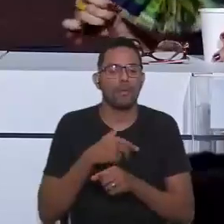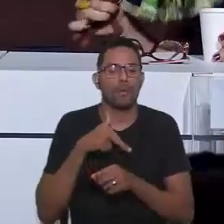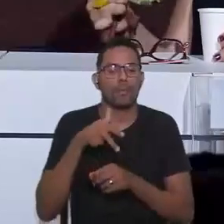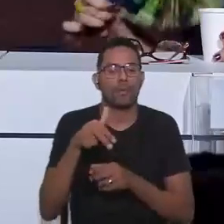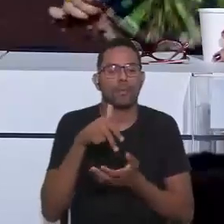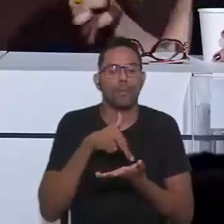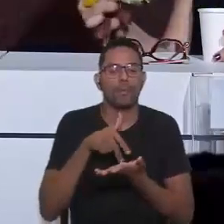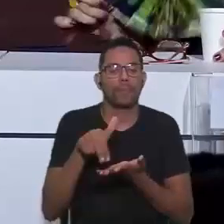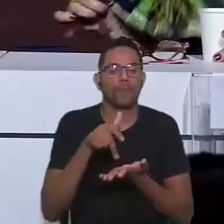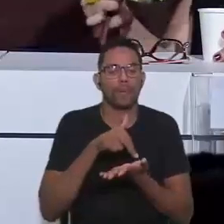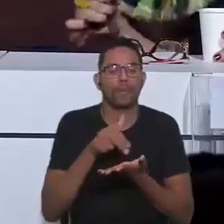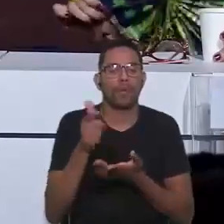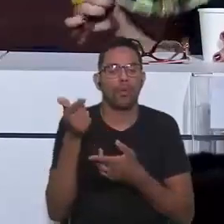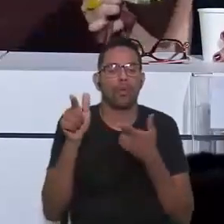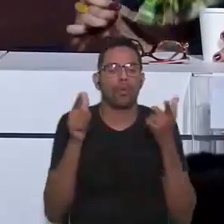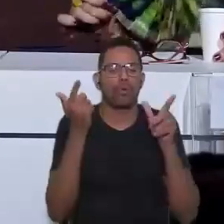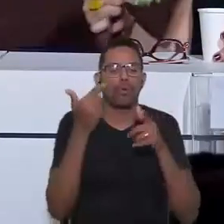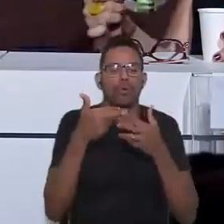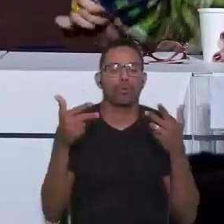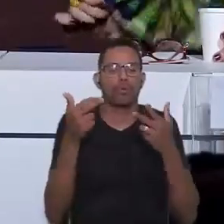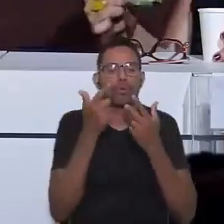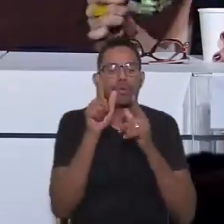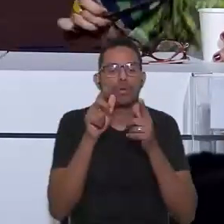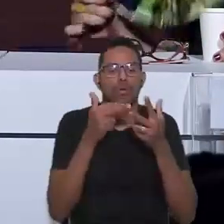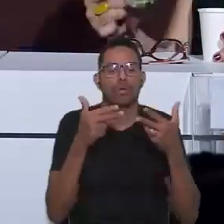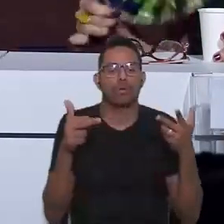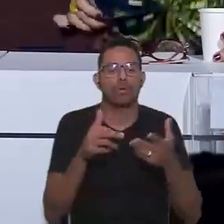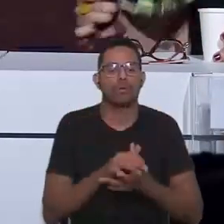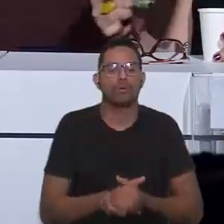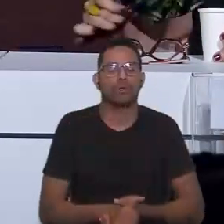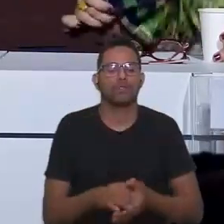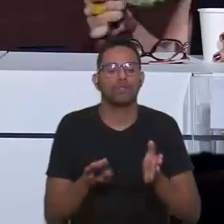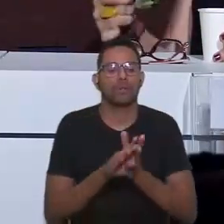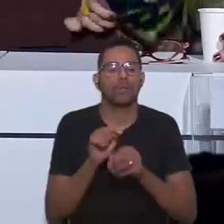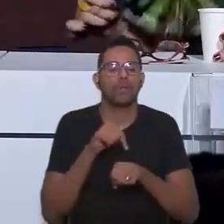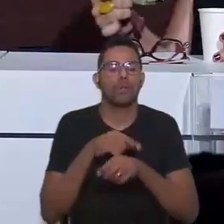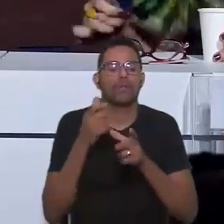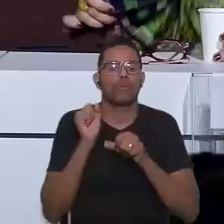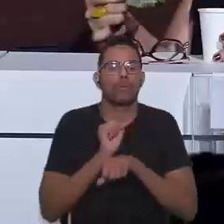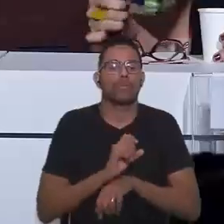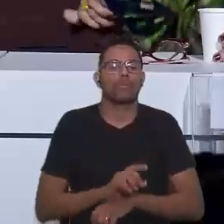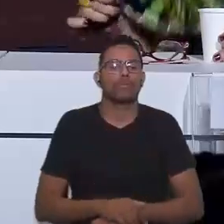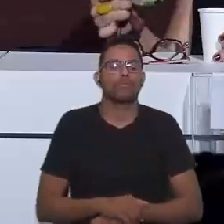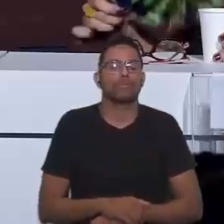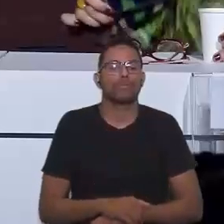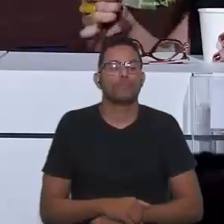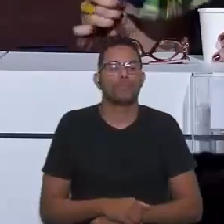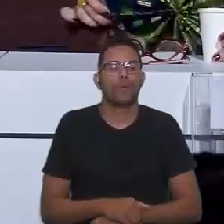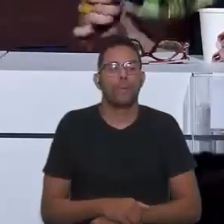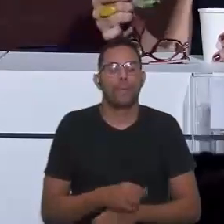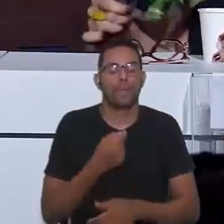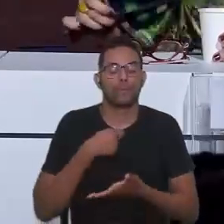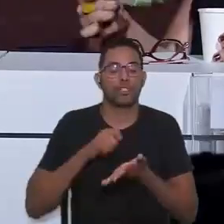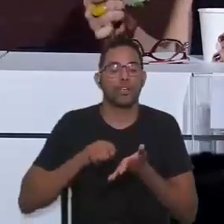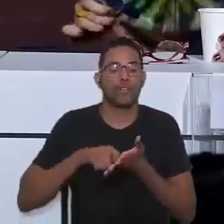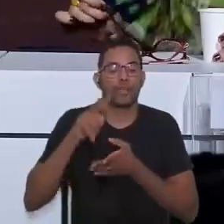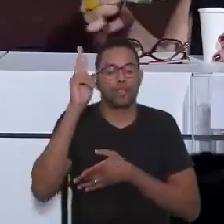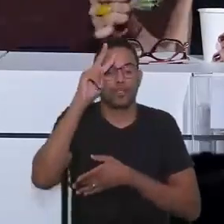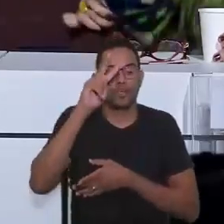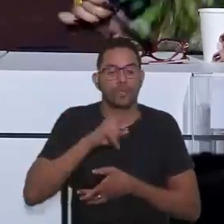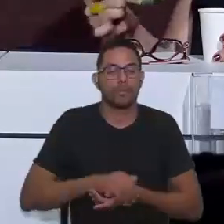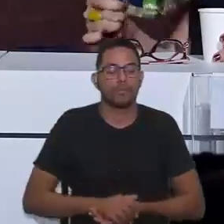andando e vou atropelando com outras coisas, até chegar a um ponto e dizer assim, é esse o instante que eu vou escrever essa